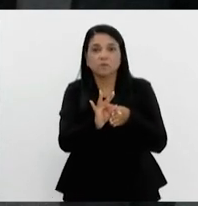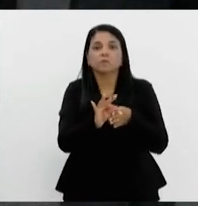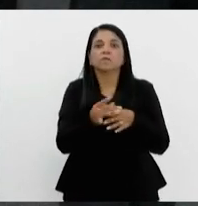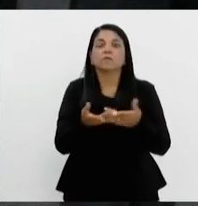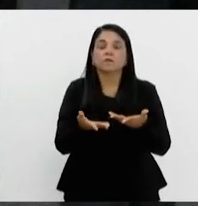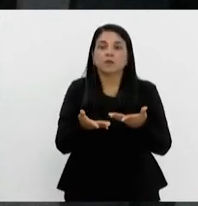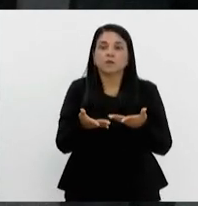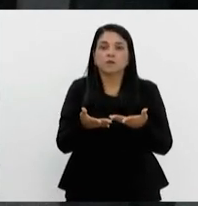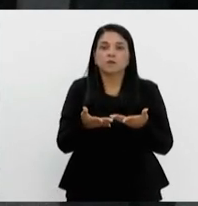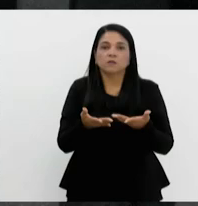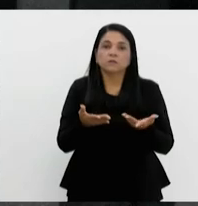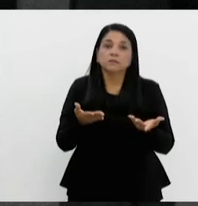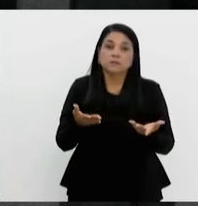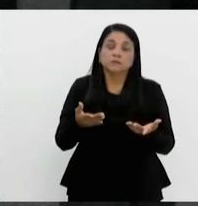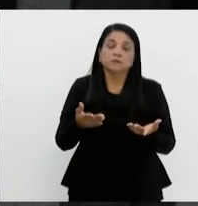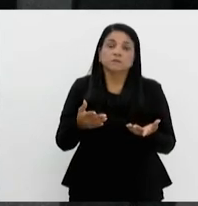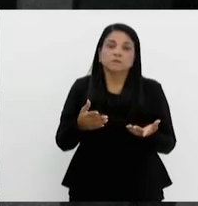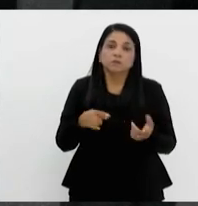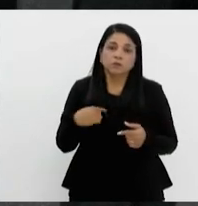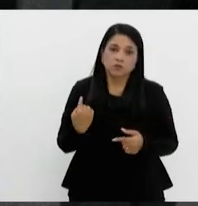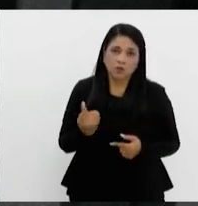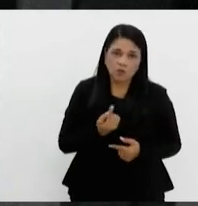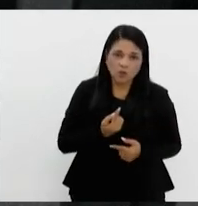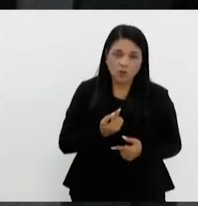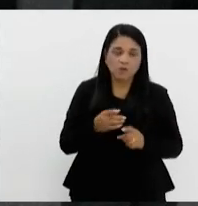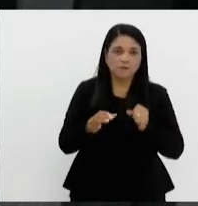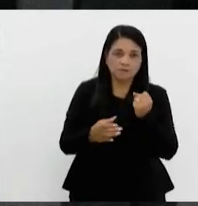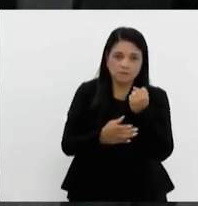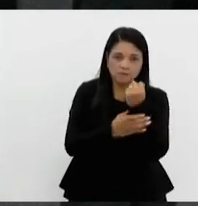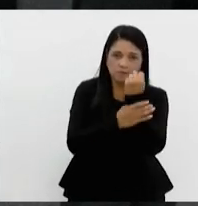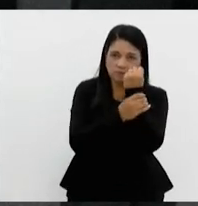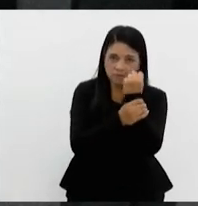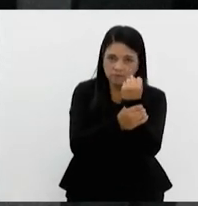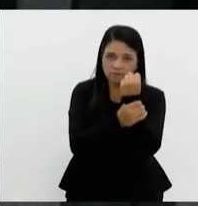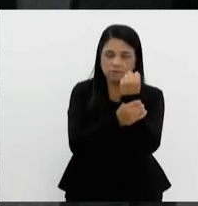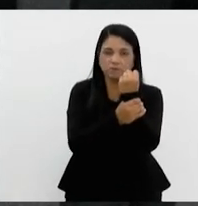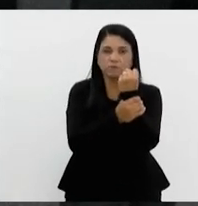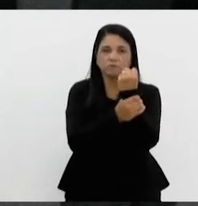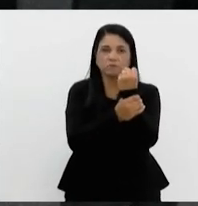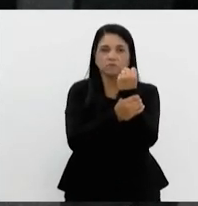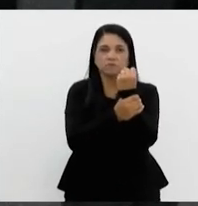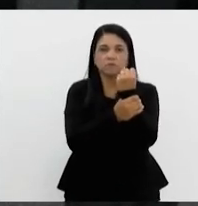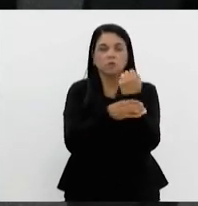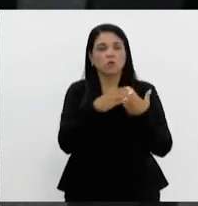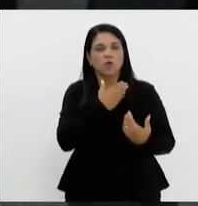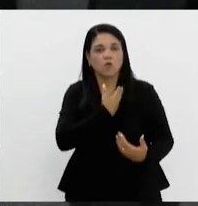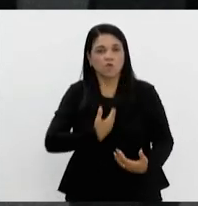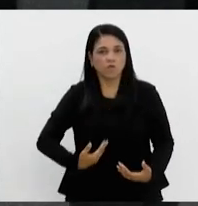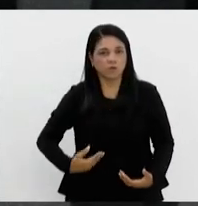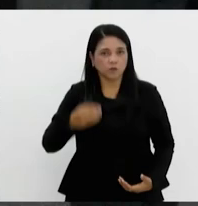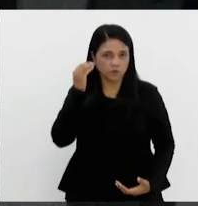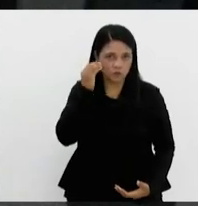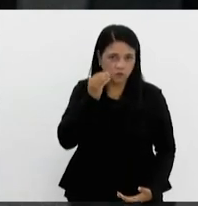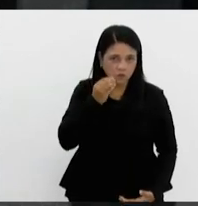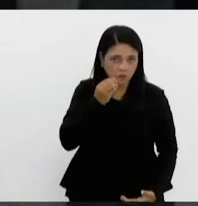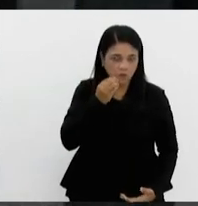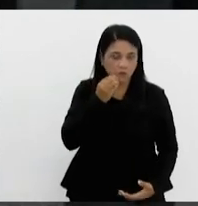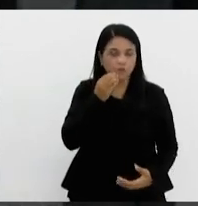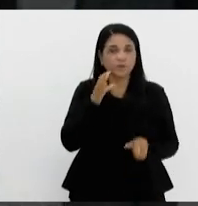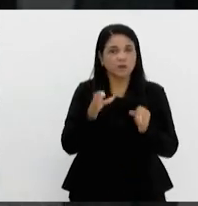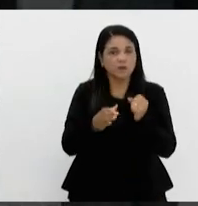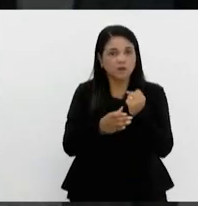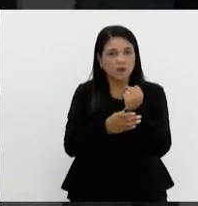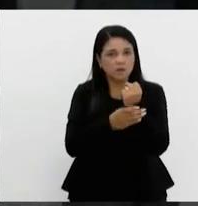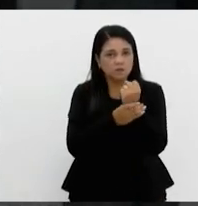Então, a gente garantir, né, através do nosso governador do estado, ter essa garantia